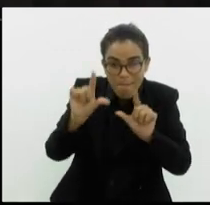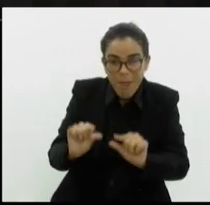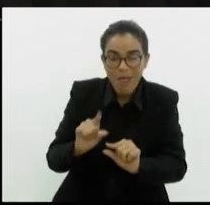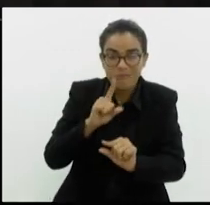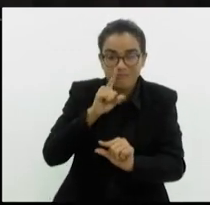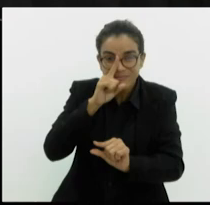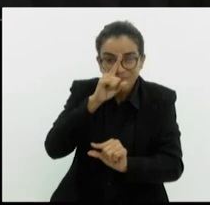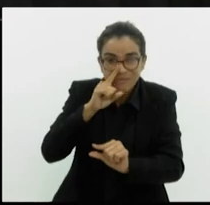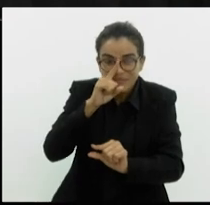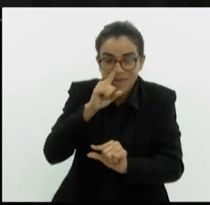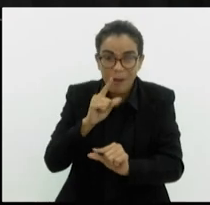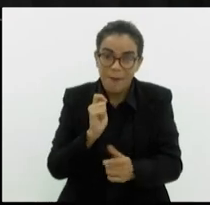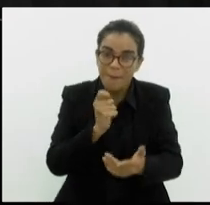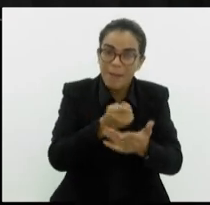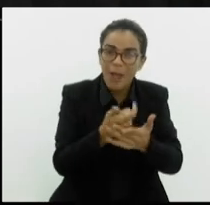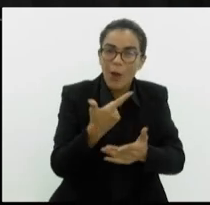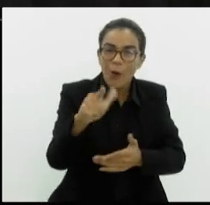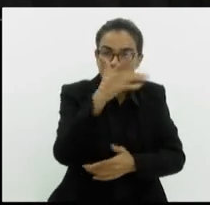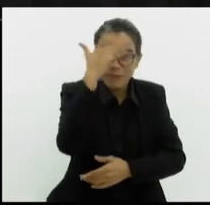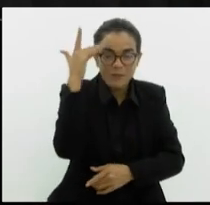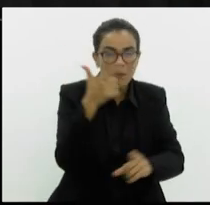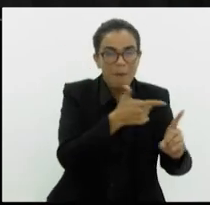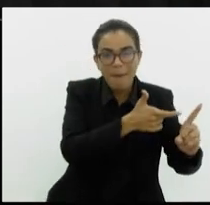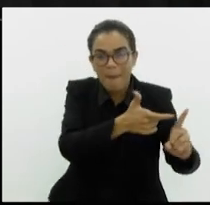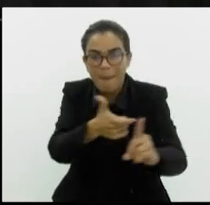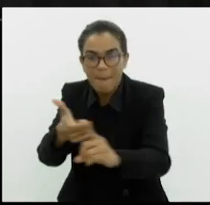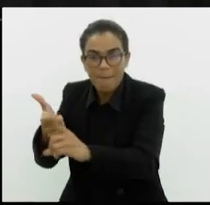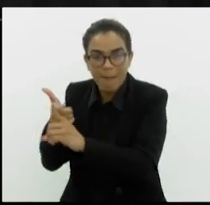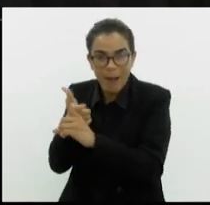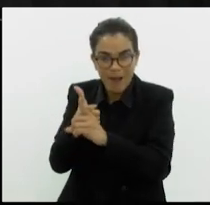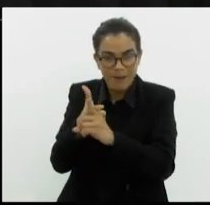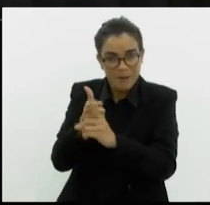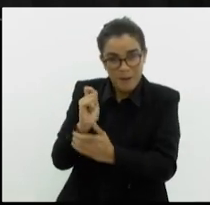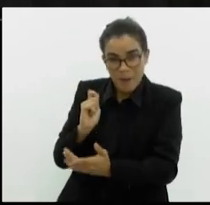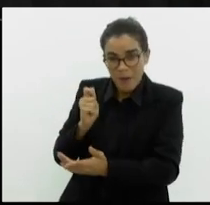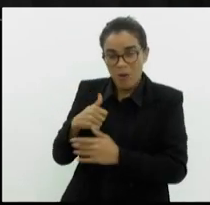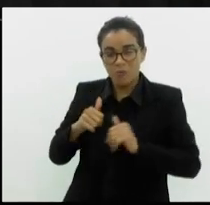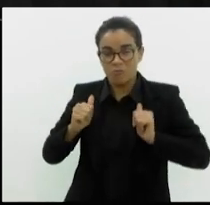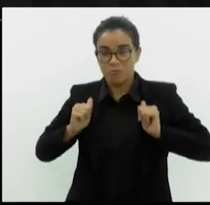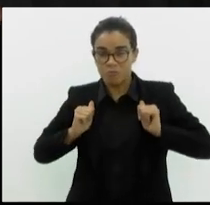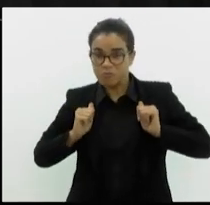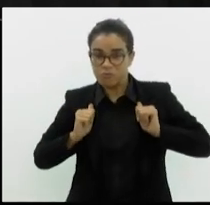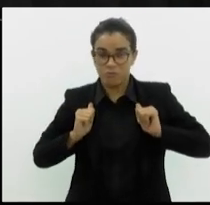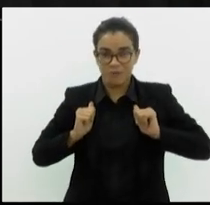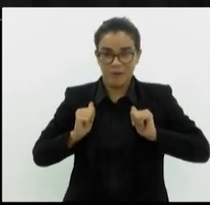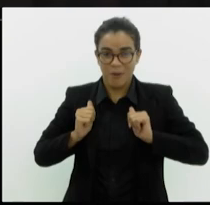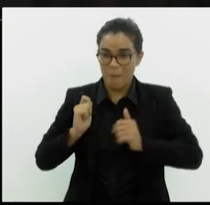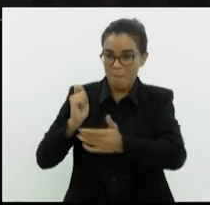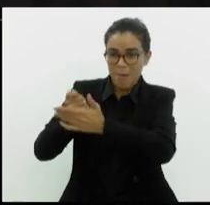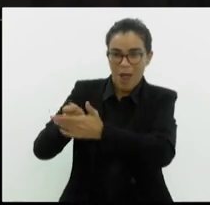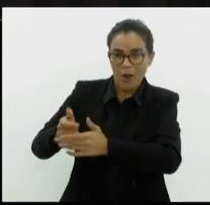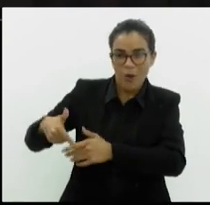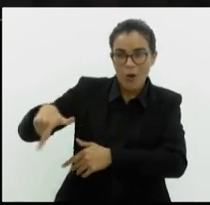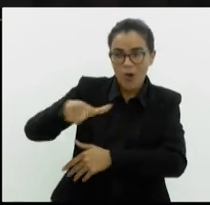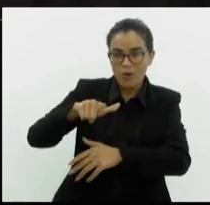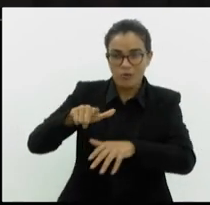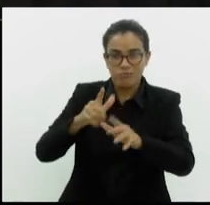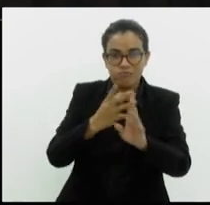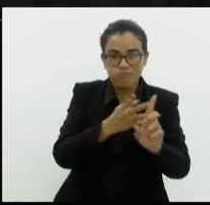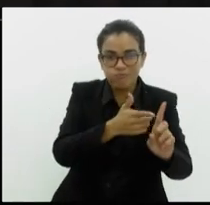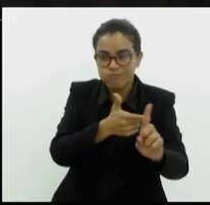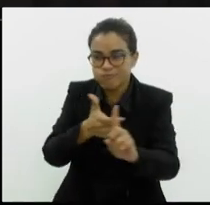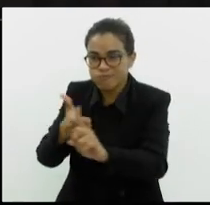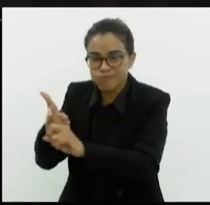alguém para matar pessoas, para cometer terrorismo. Claro, evidente. Para que ele vai utilizar o